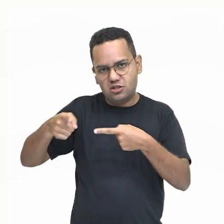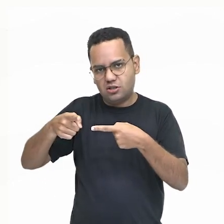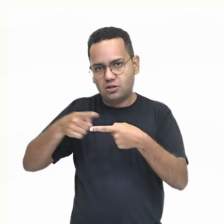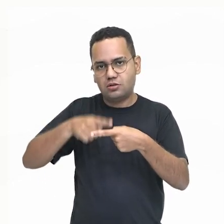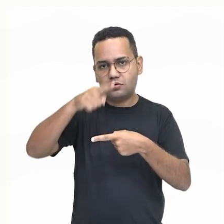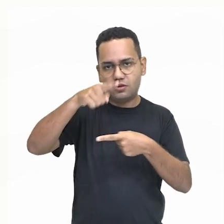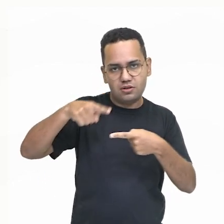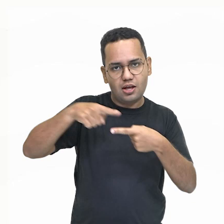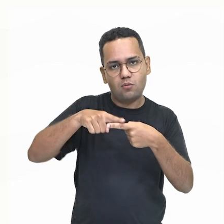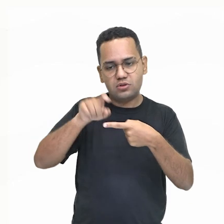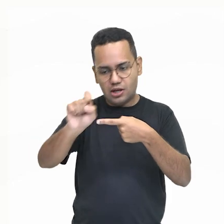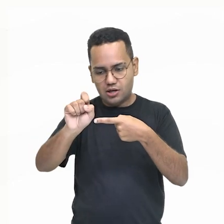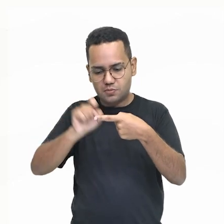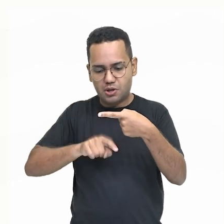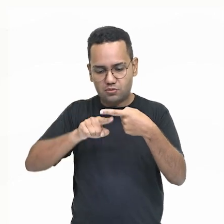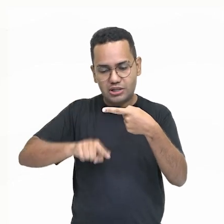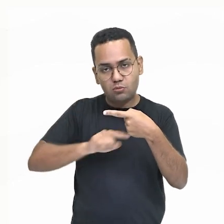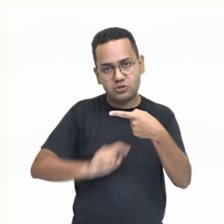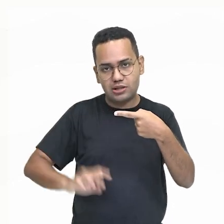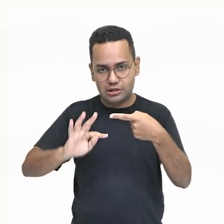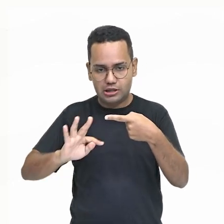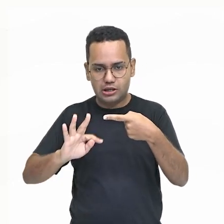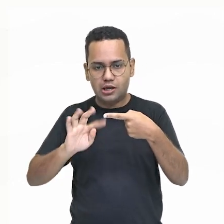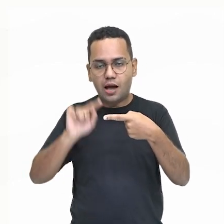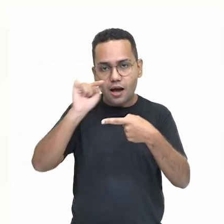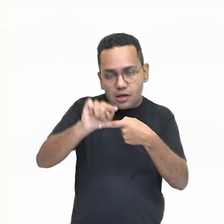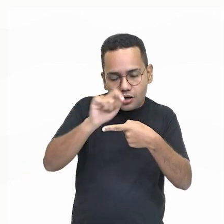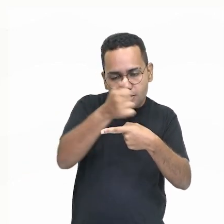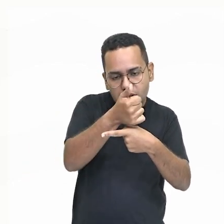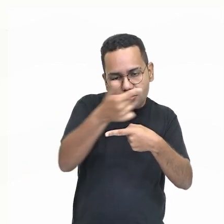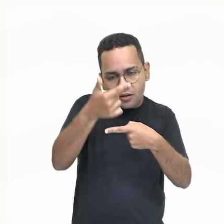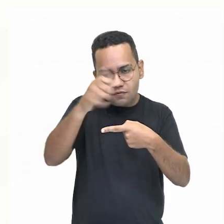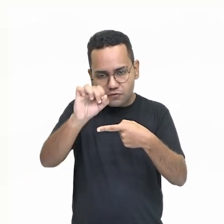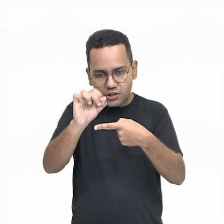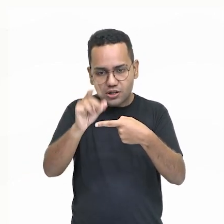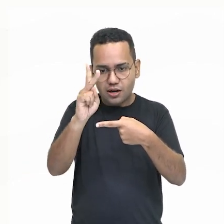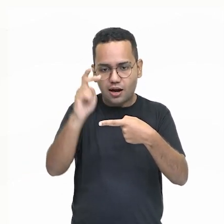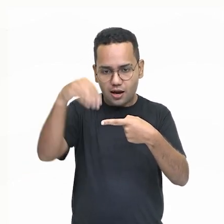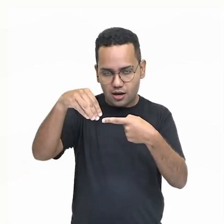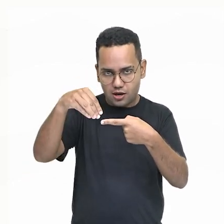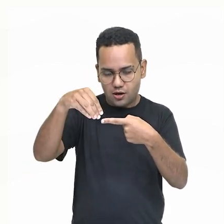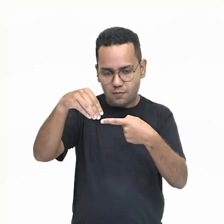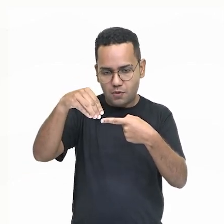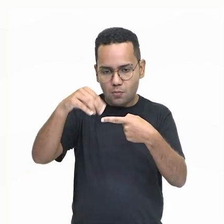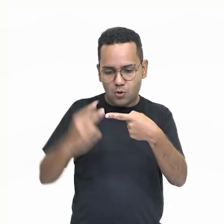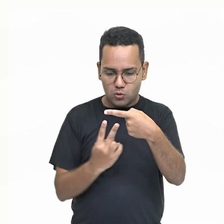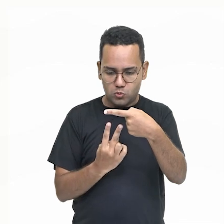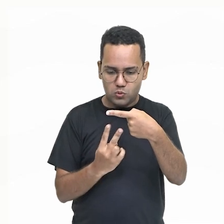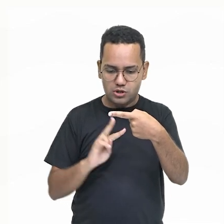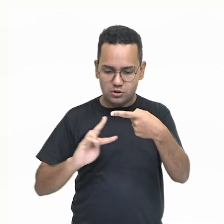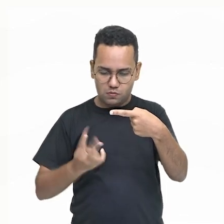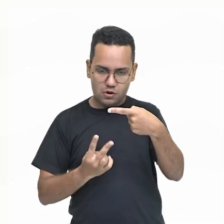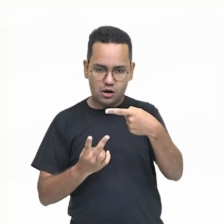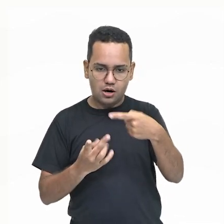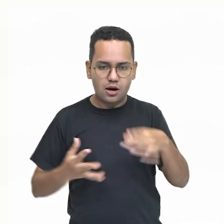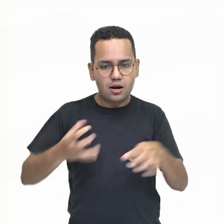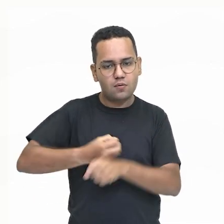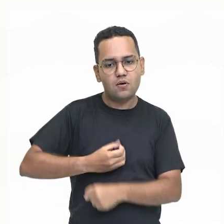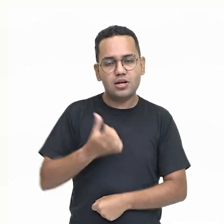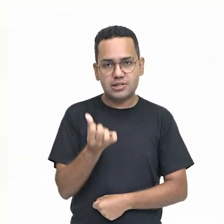120 pelo valor do tempo que é 2 horas então eu vou conseguir aqui uma velocidade média